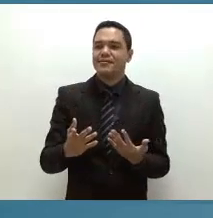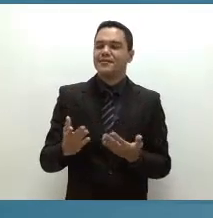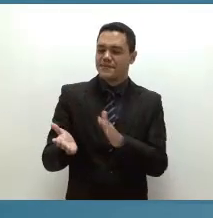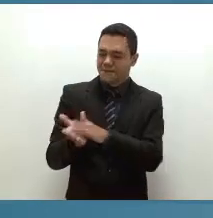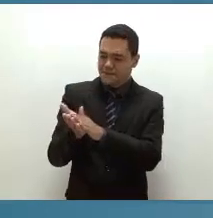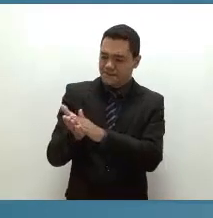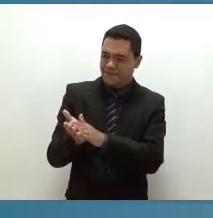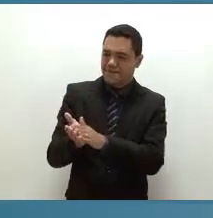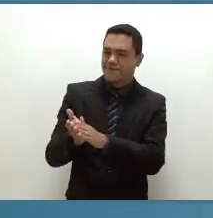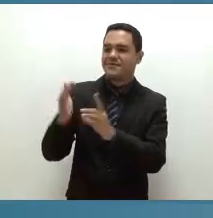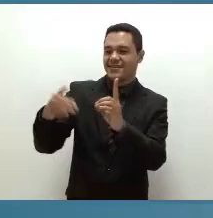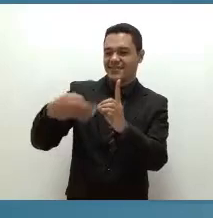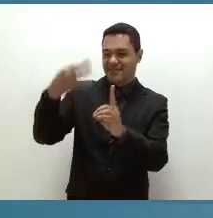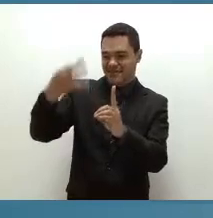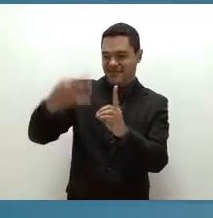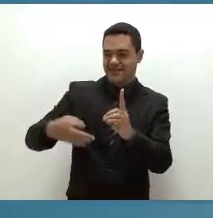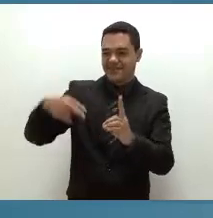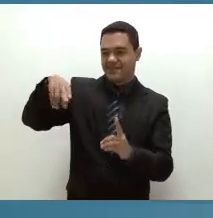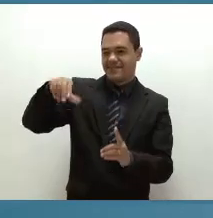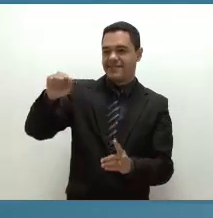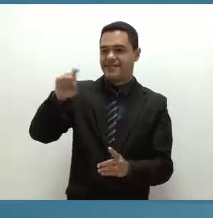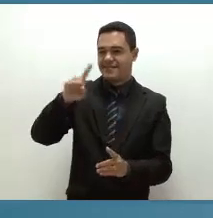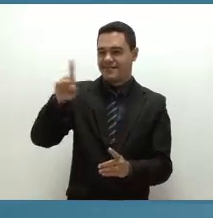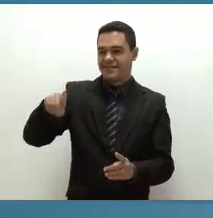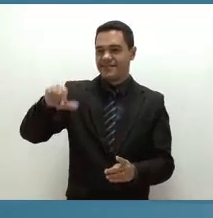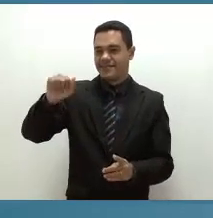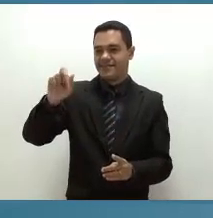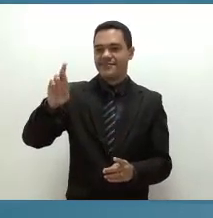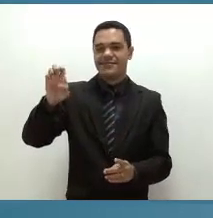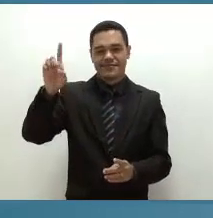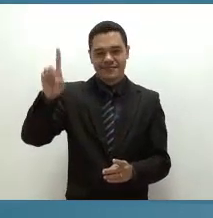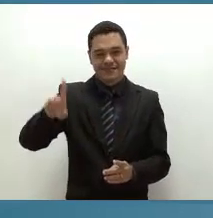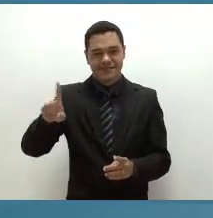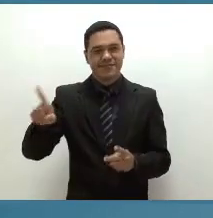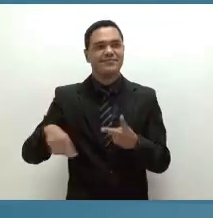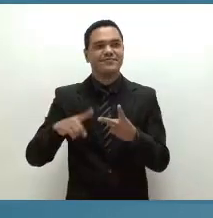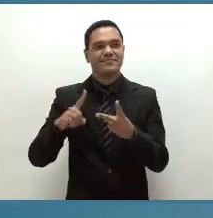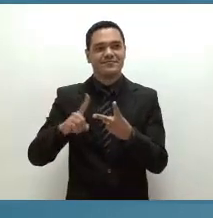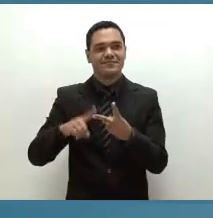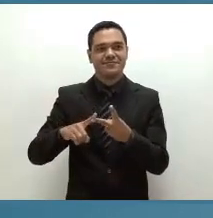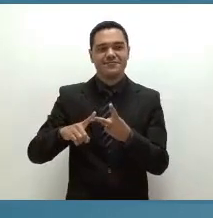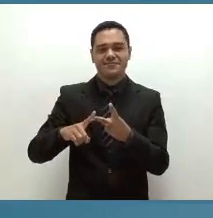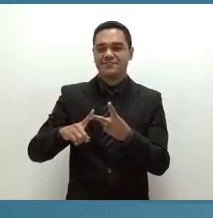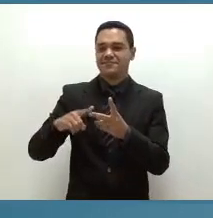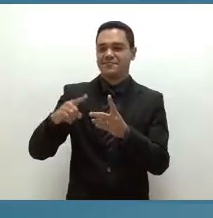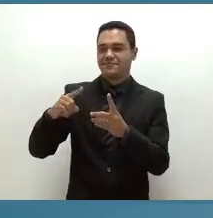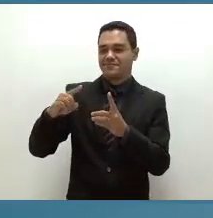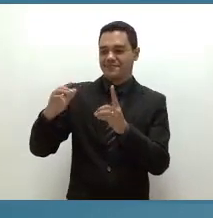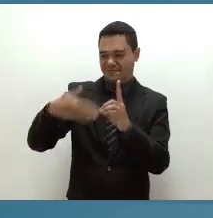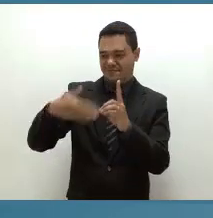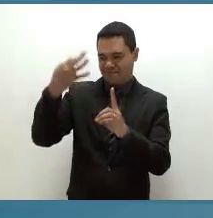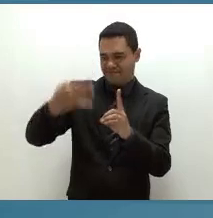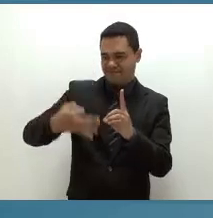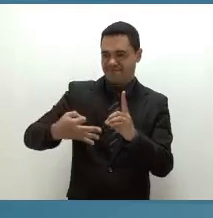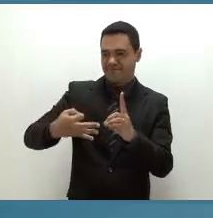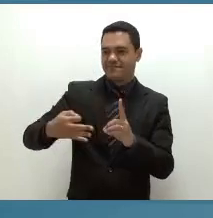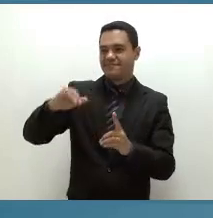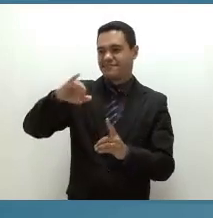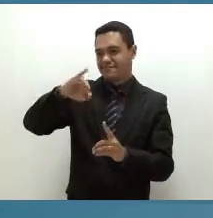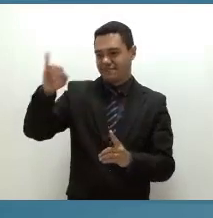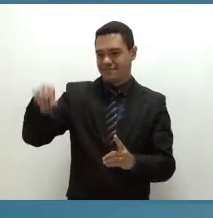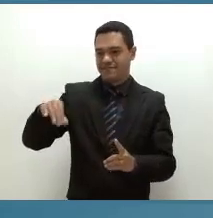desembargador Roberto Moura, o desembargador José Roberto Maia de Serra, bem assim,